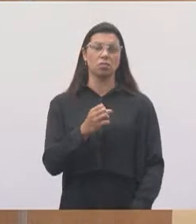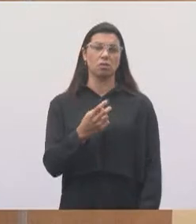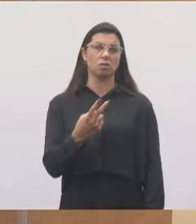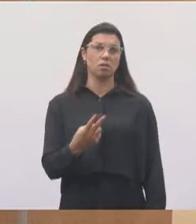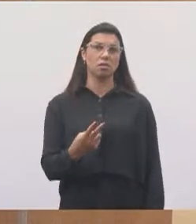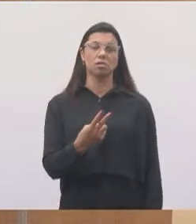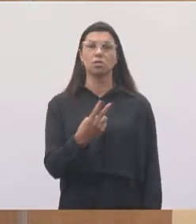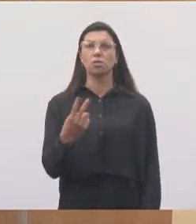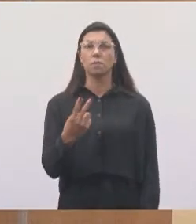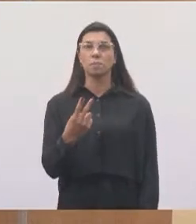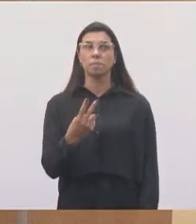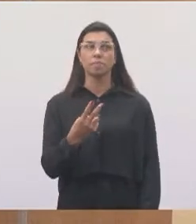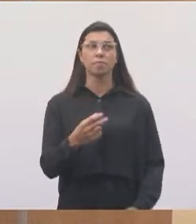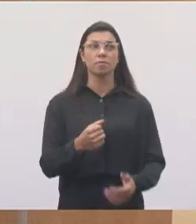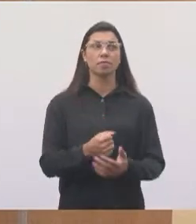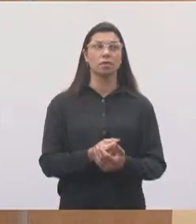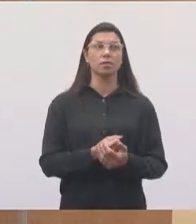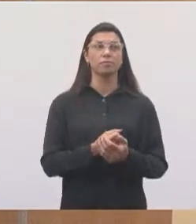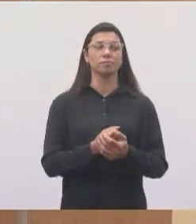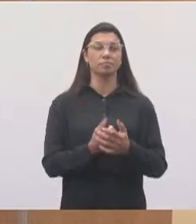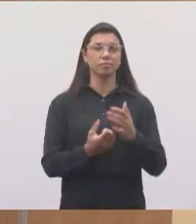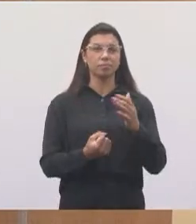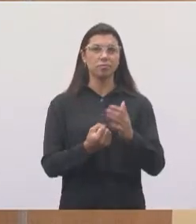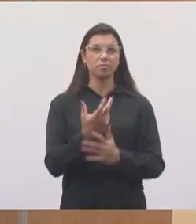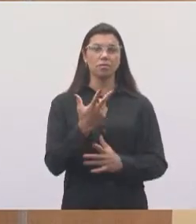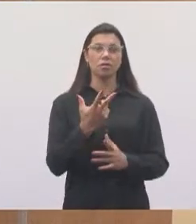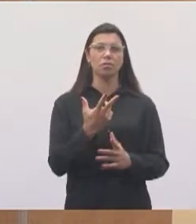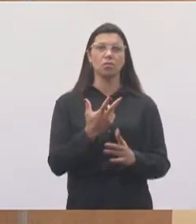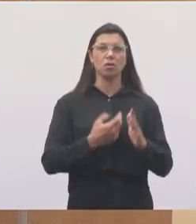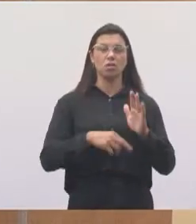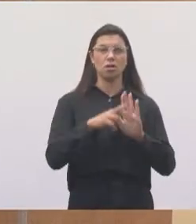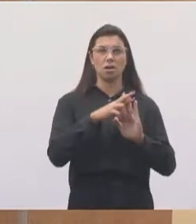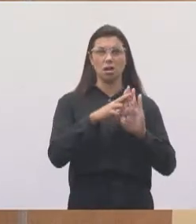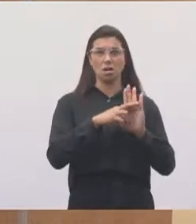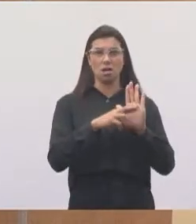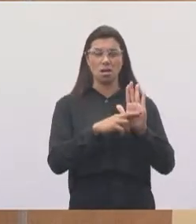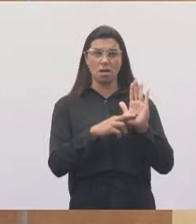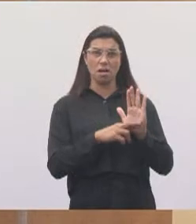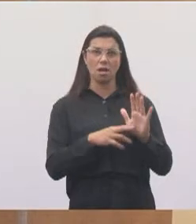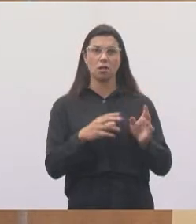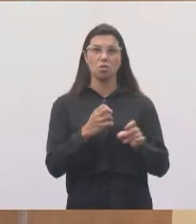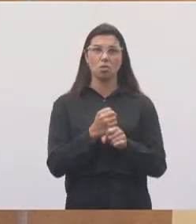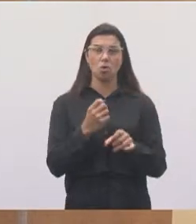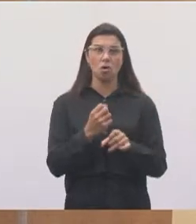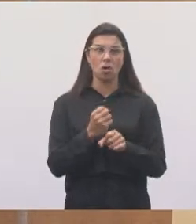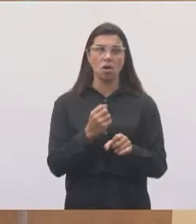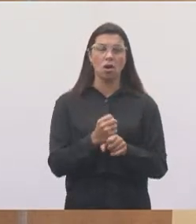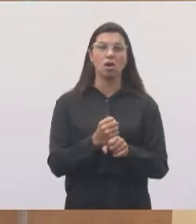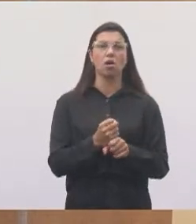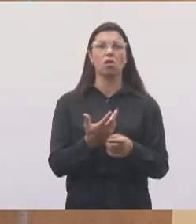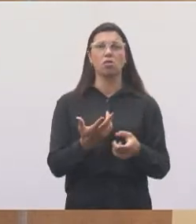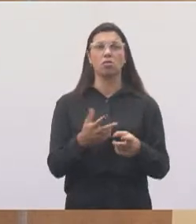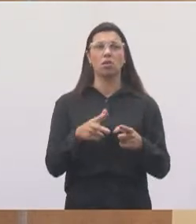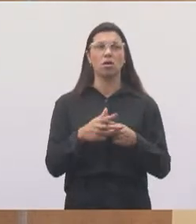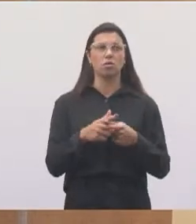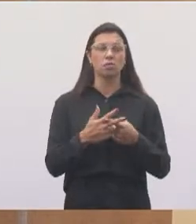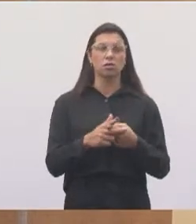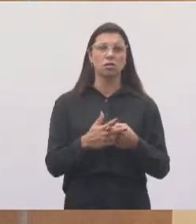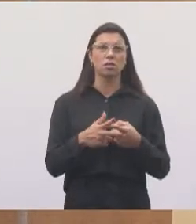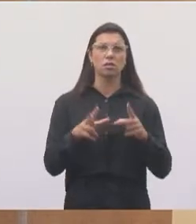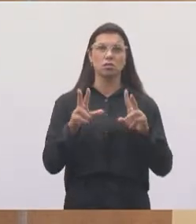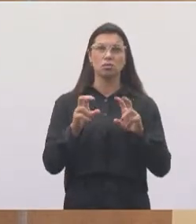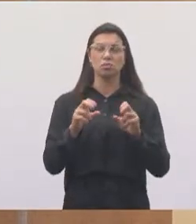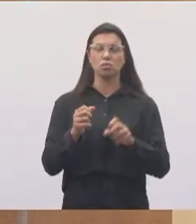que tenham promovido a reforma das regras de concessão, cálculo e reajustamento dos seus